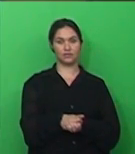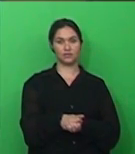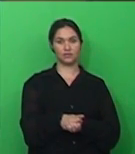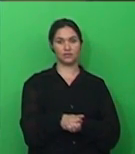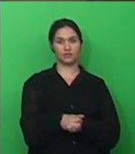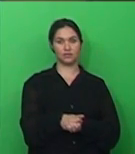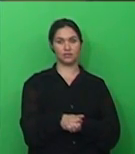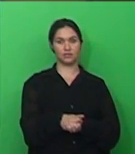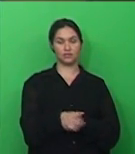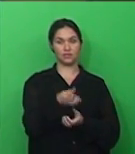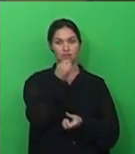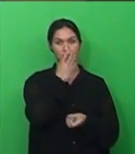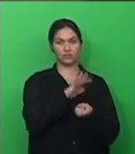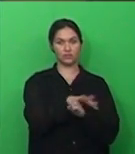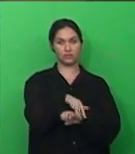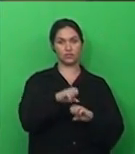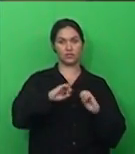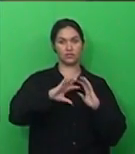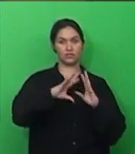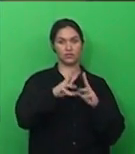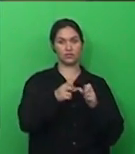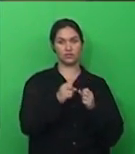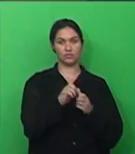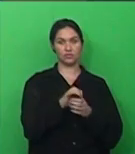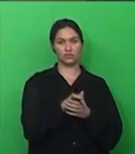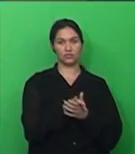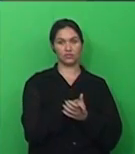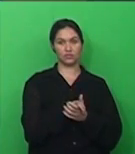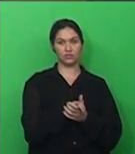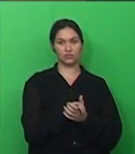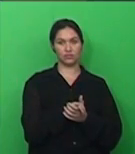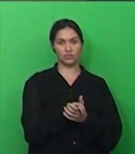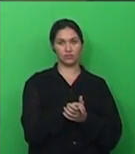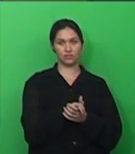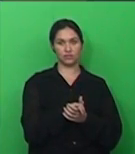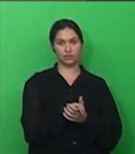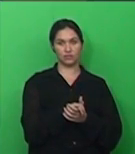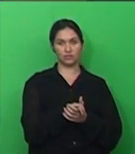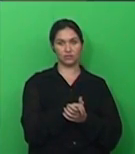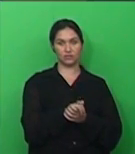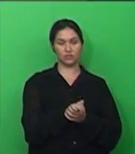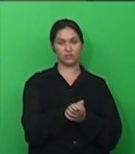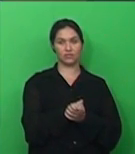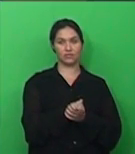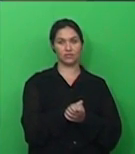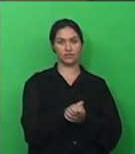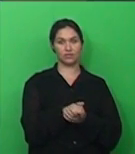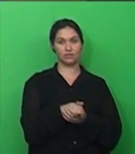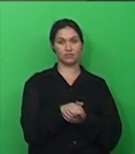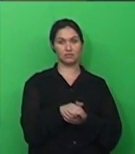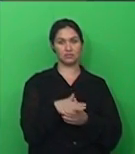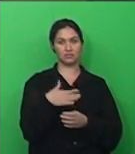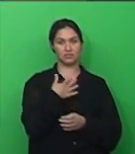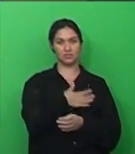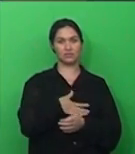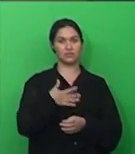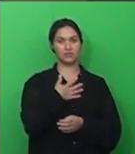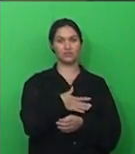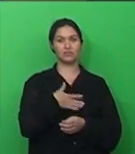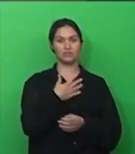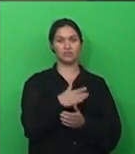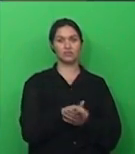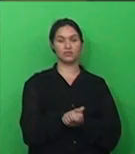Obrigado. Boa noite a todos, todas, certo? É um prazer enorme para nós, do Cirquinho do